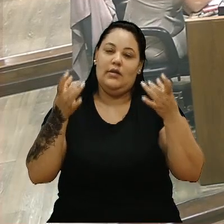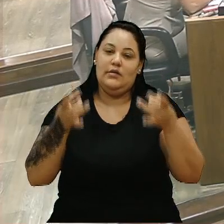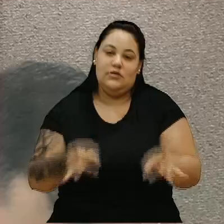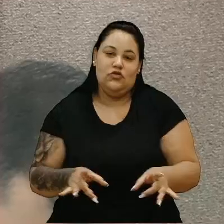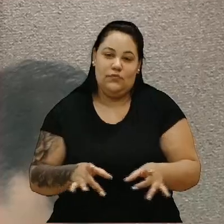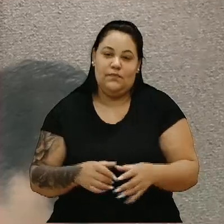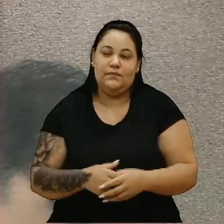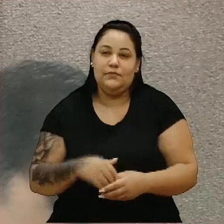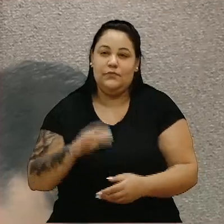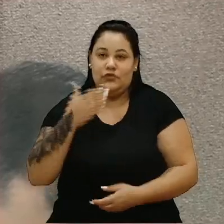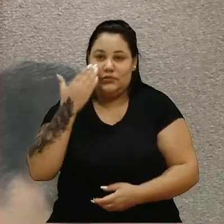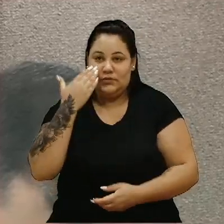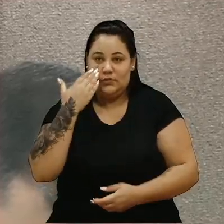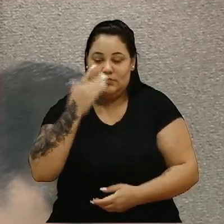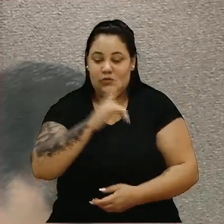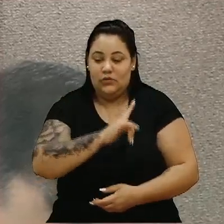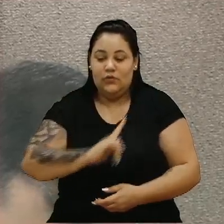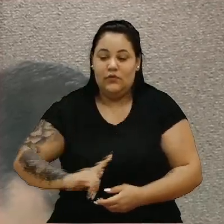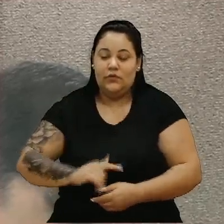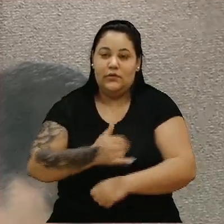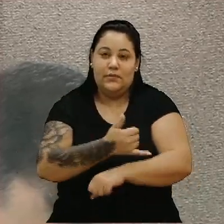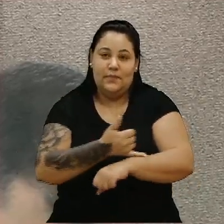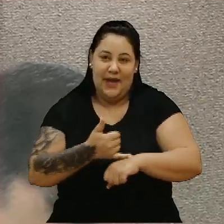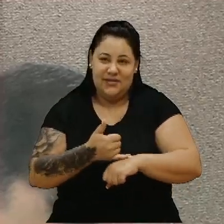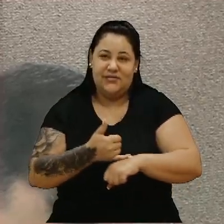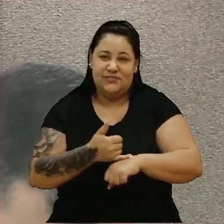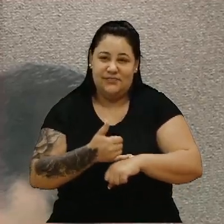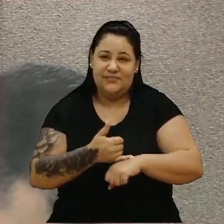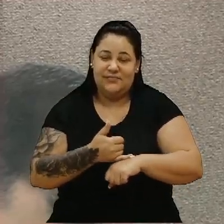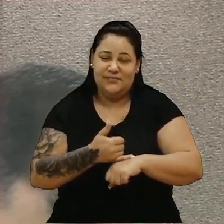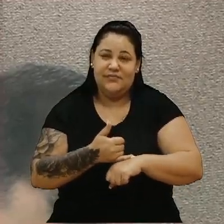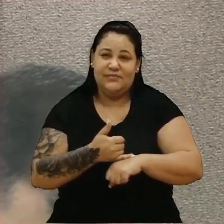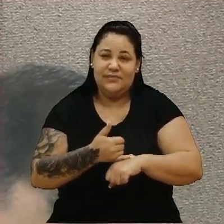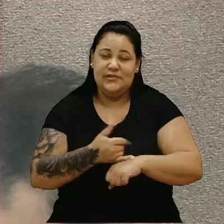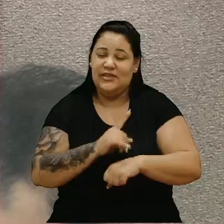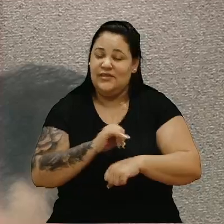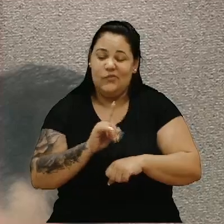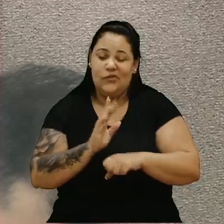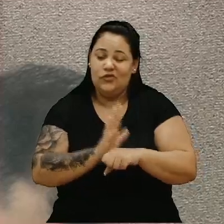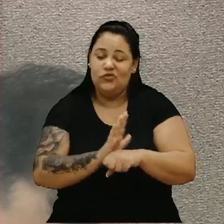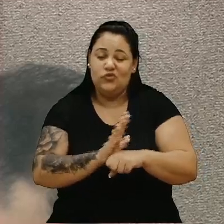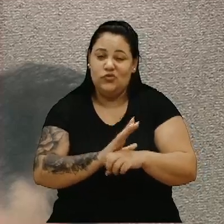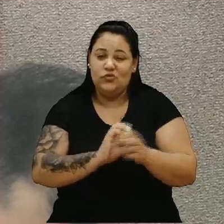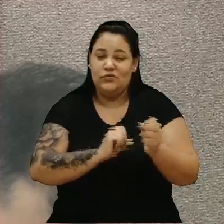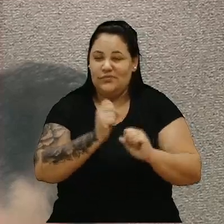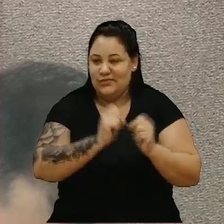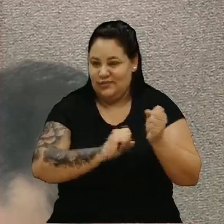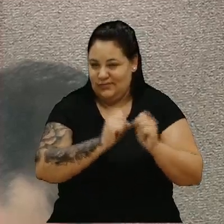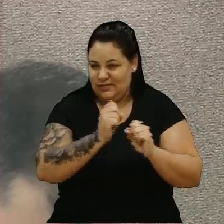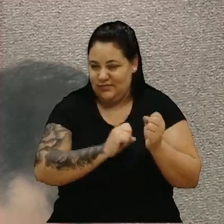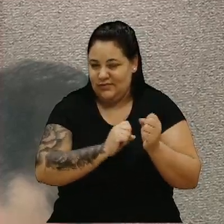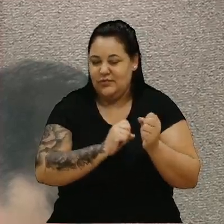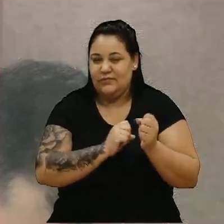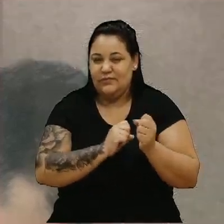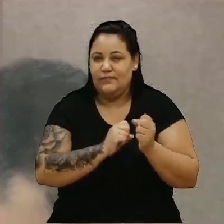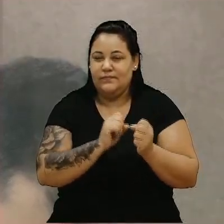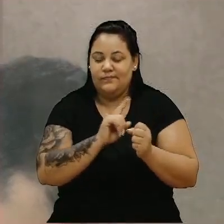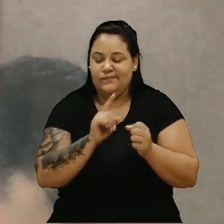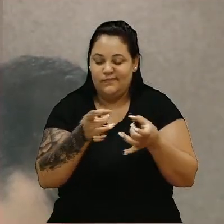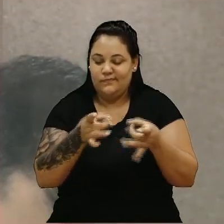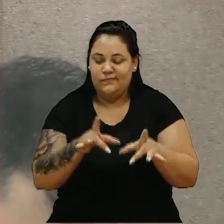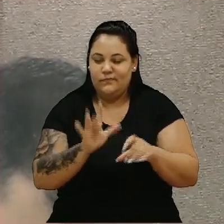com governos que passam e asfixiam os empresários, eles não desistem de ajudar a nossa comunidade. Assim